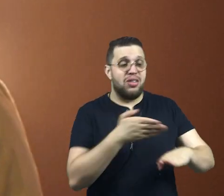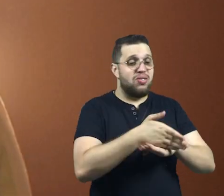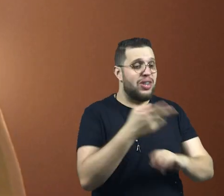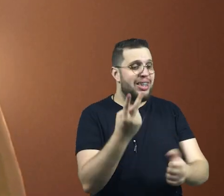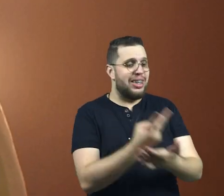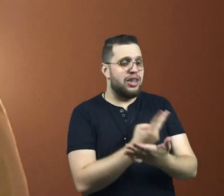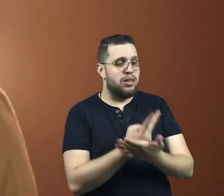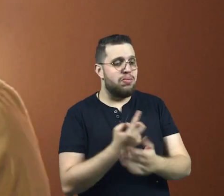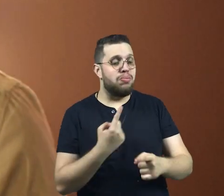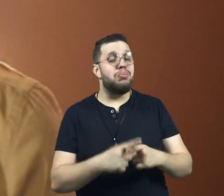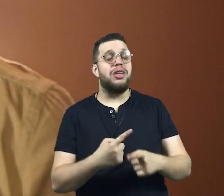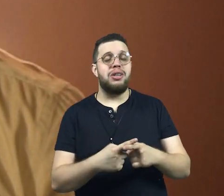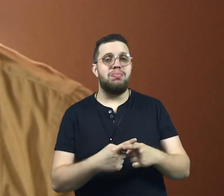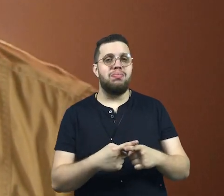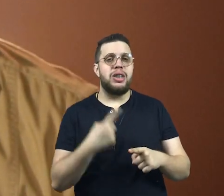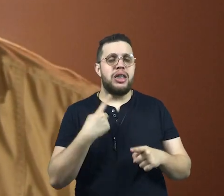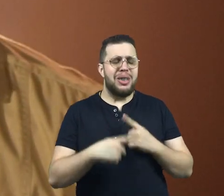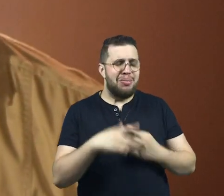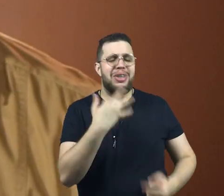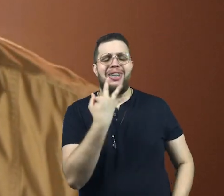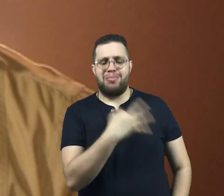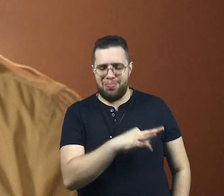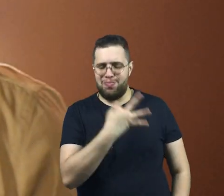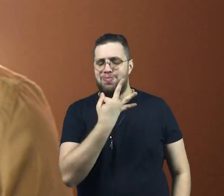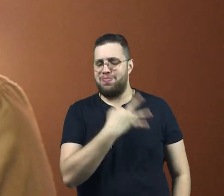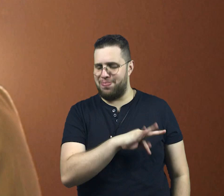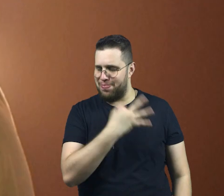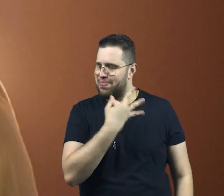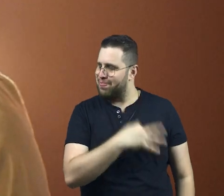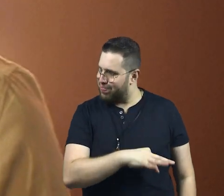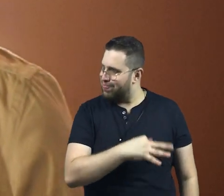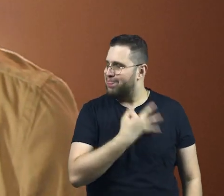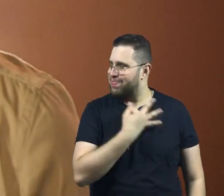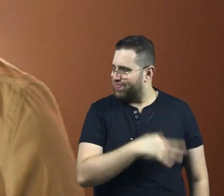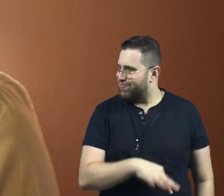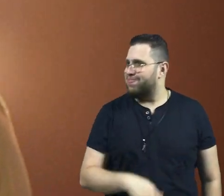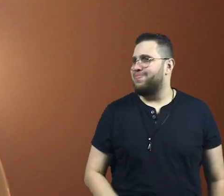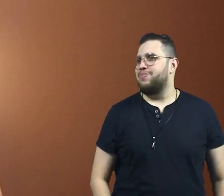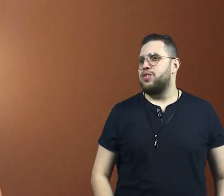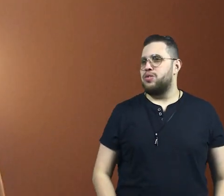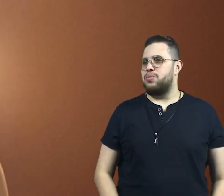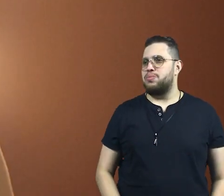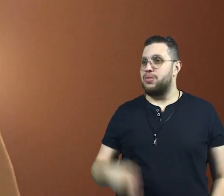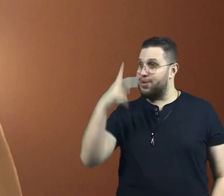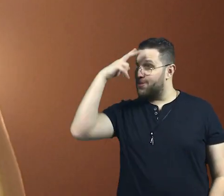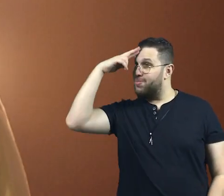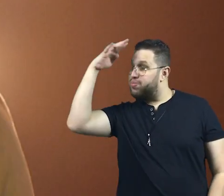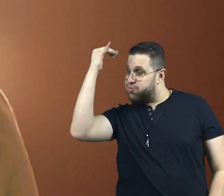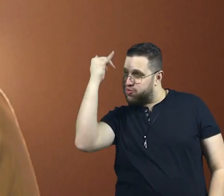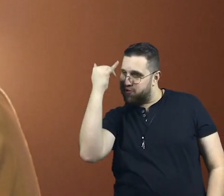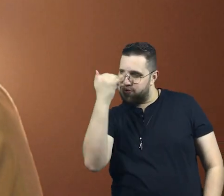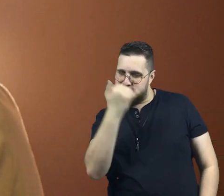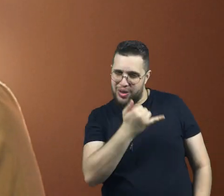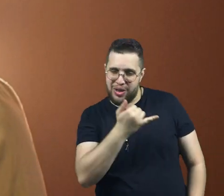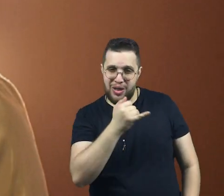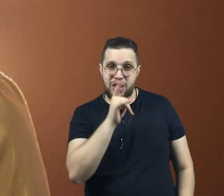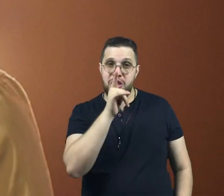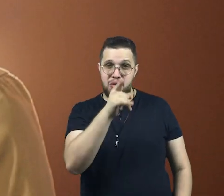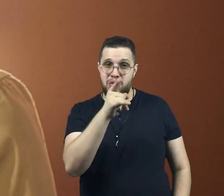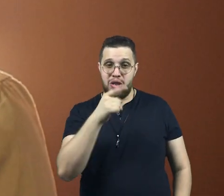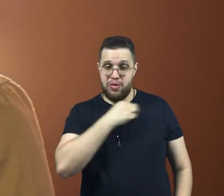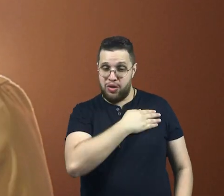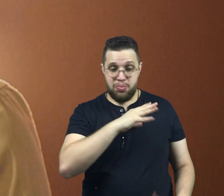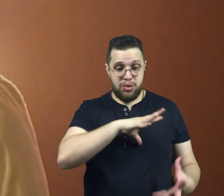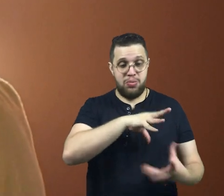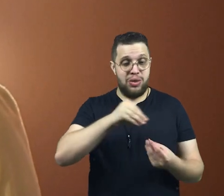está machucando a gente. O Senhor tem... Escute isso. Você faz parte de uma